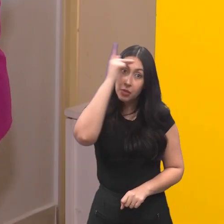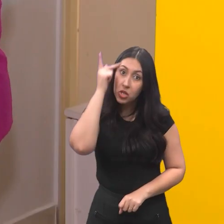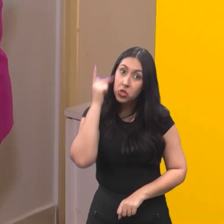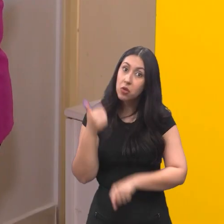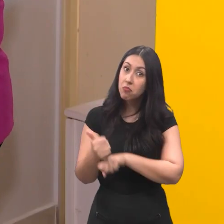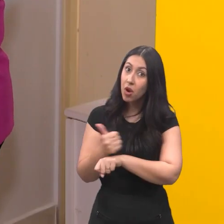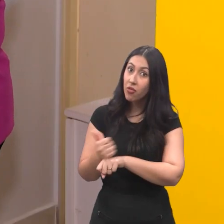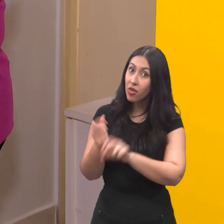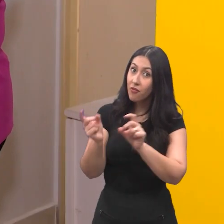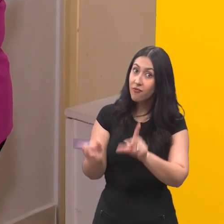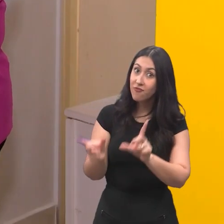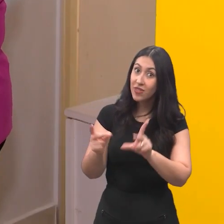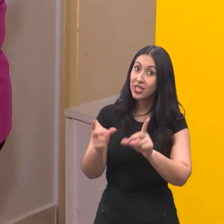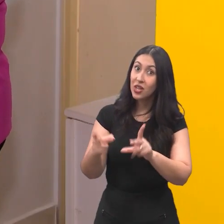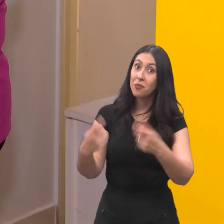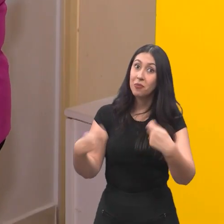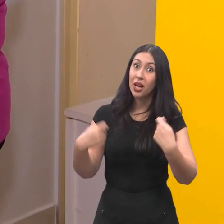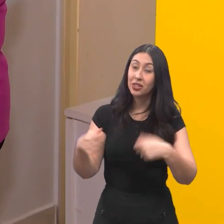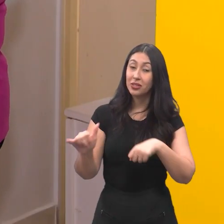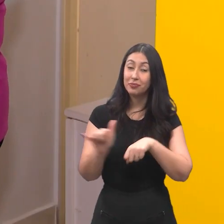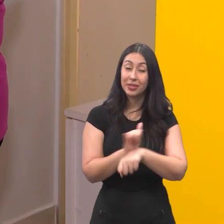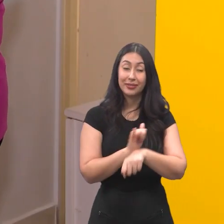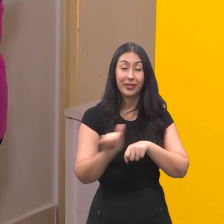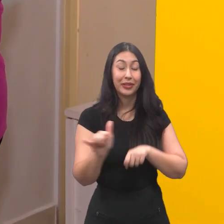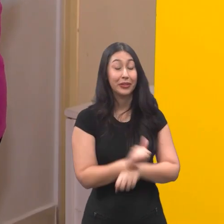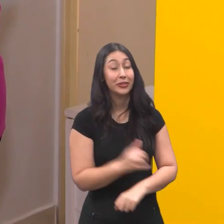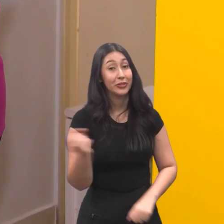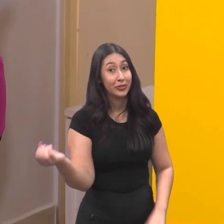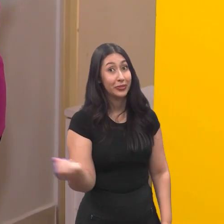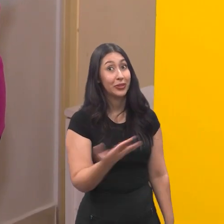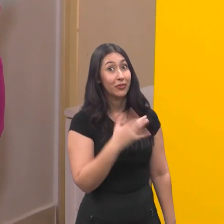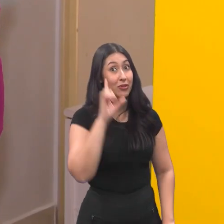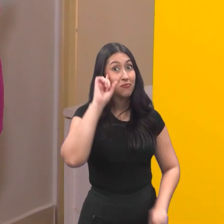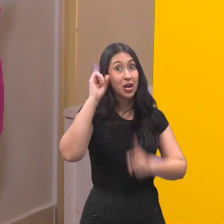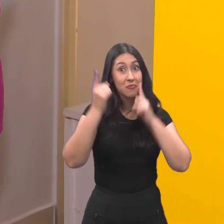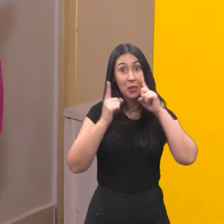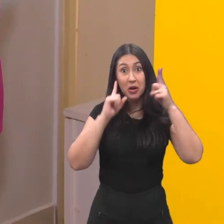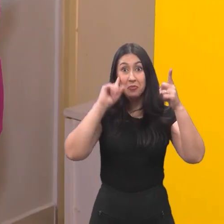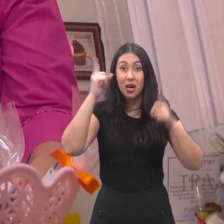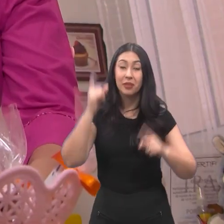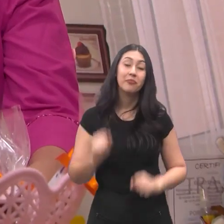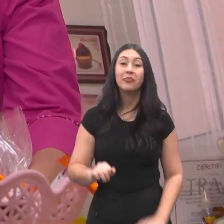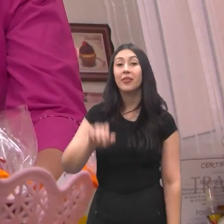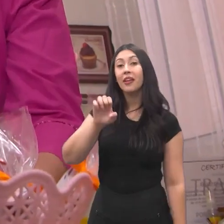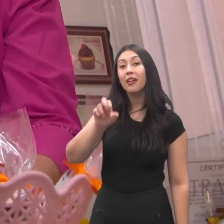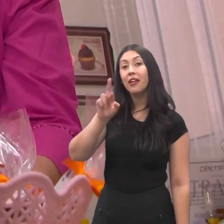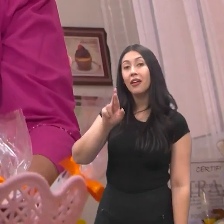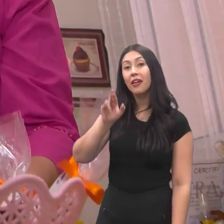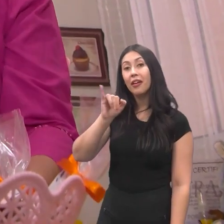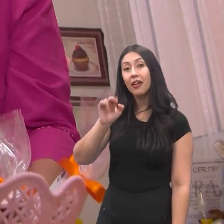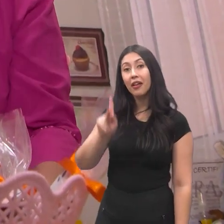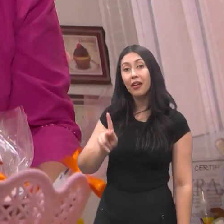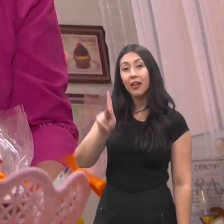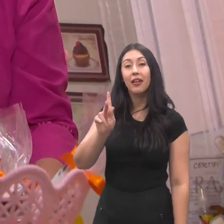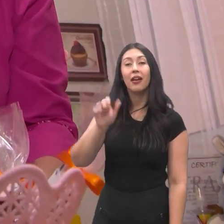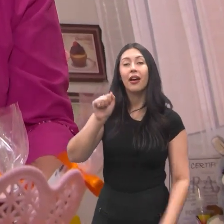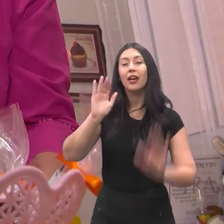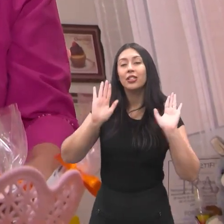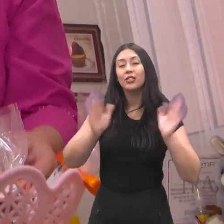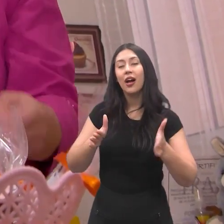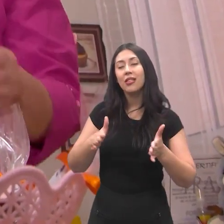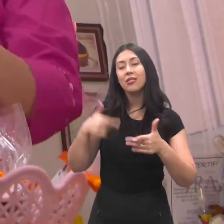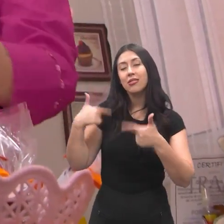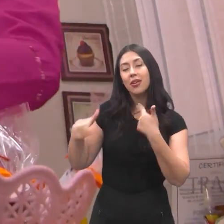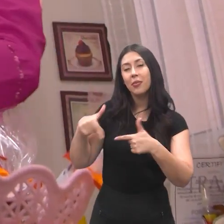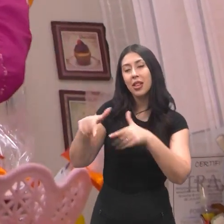vive da venda de chocolates teve que se reinventar com muita criatividade. A Érica trabalha no ramo de